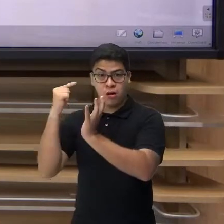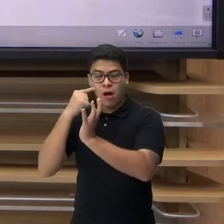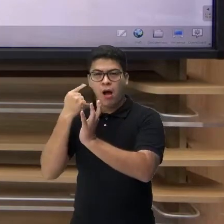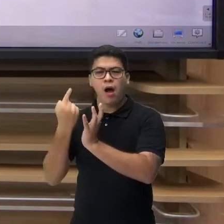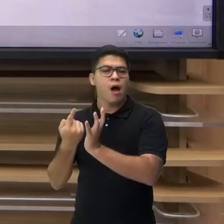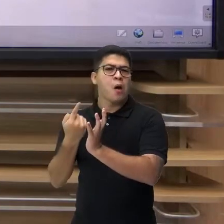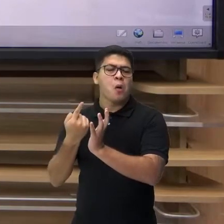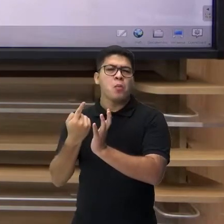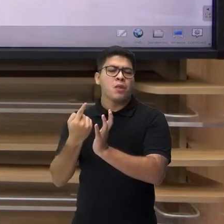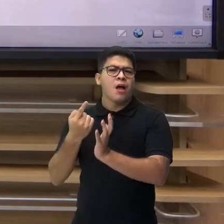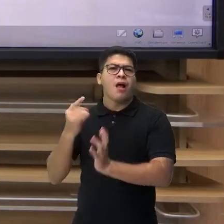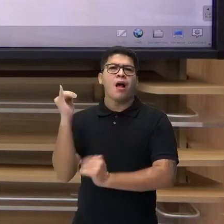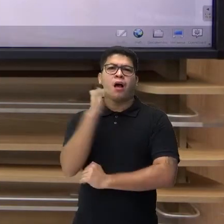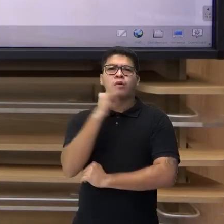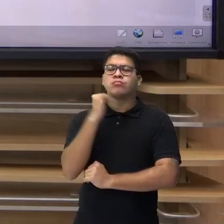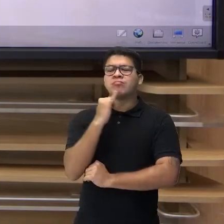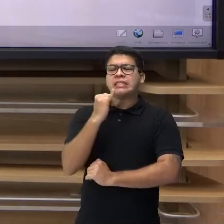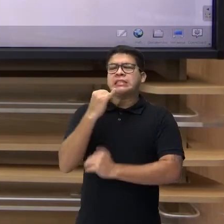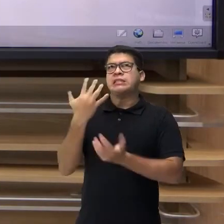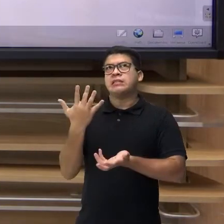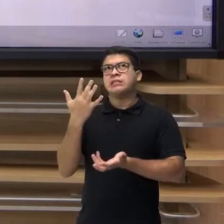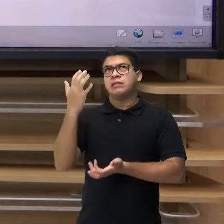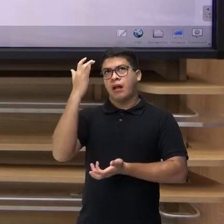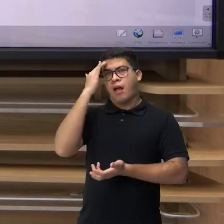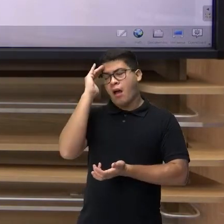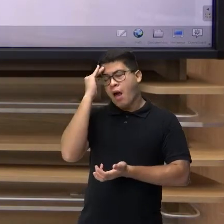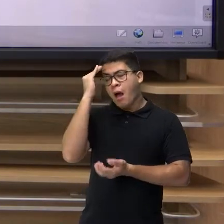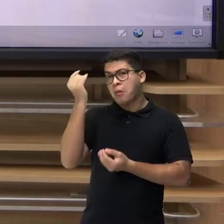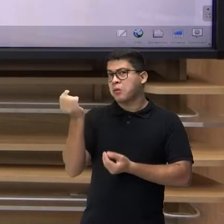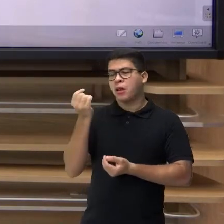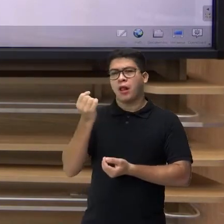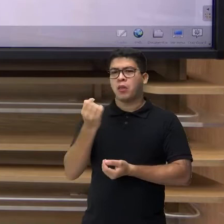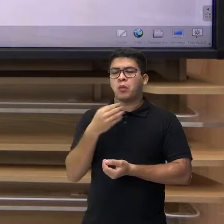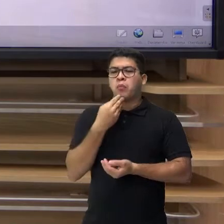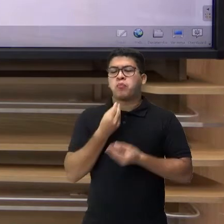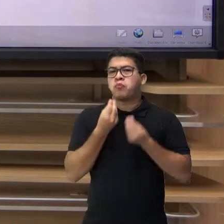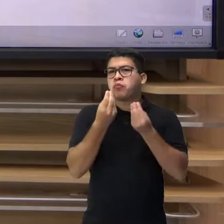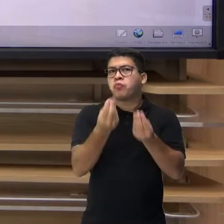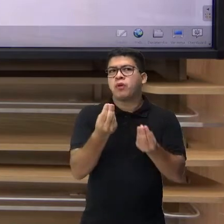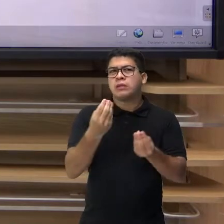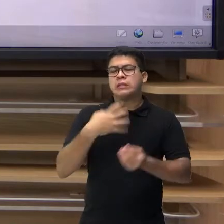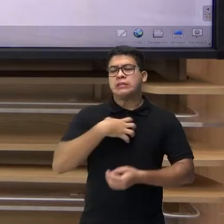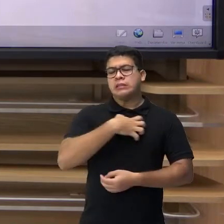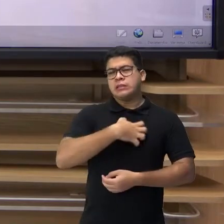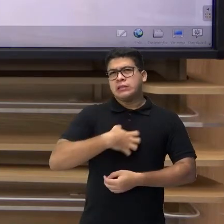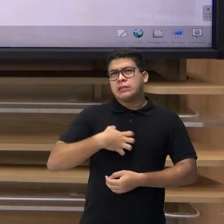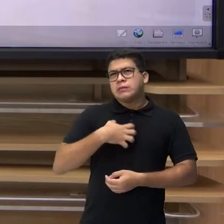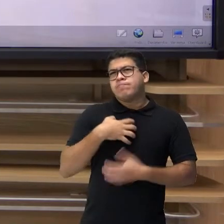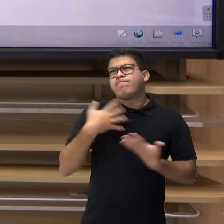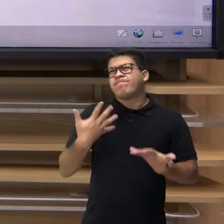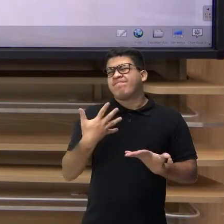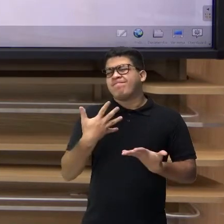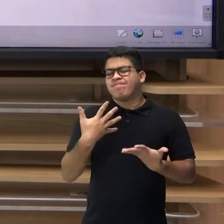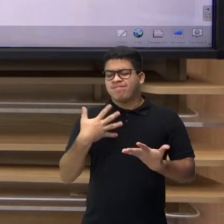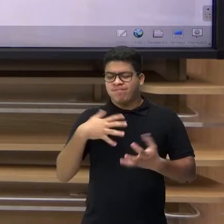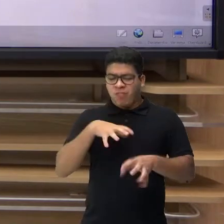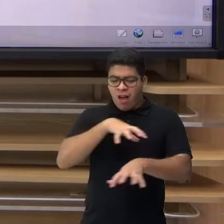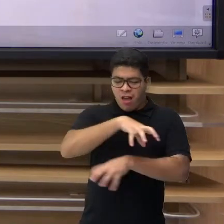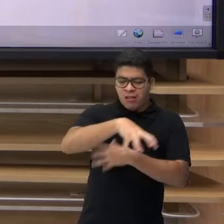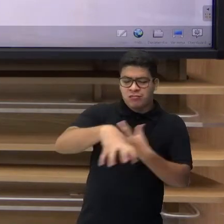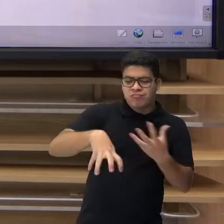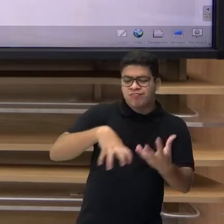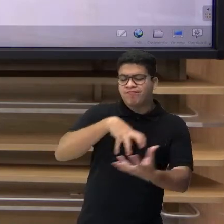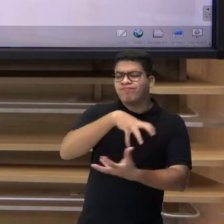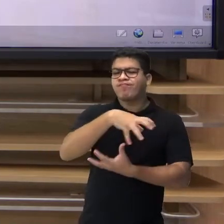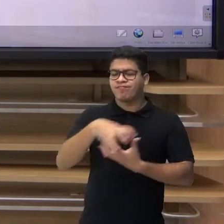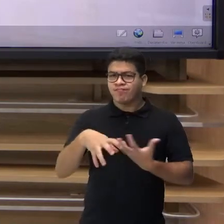que não ganhou o suficiente, não ganhou o que ela merecia. Isso também traz um sentimento ruim entre a população, esse